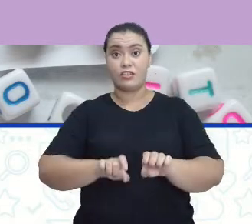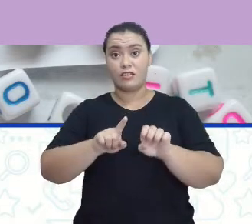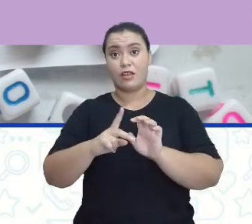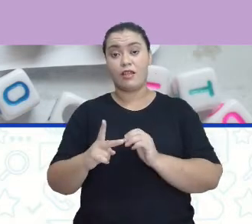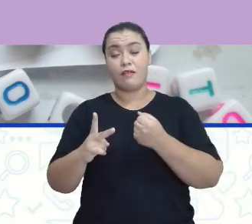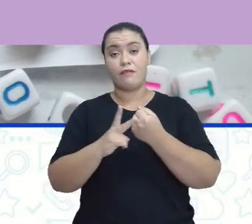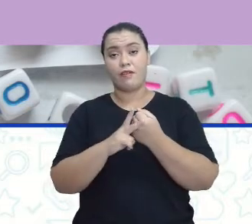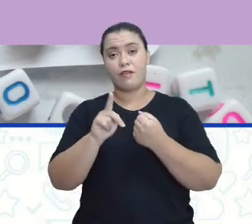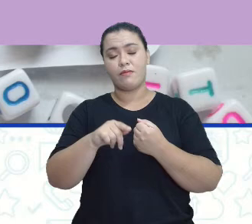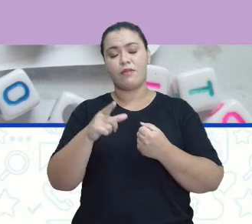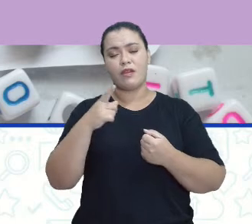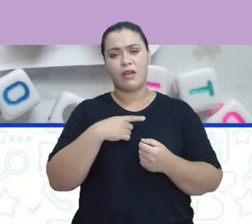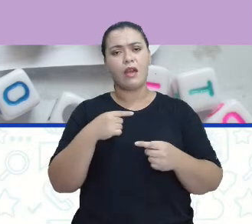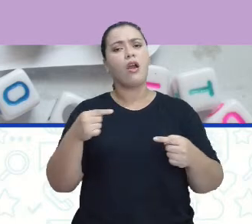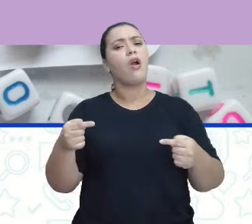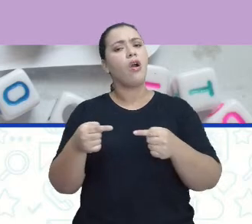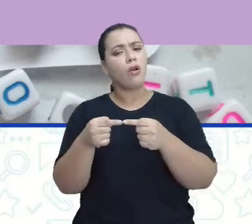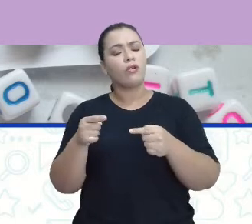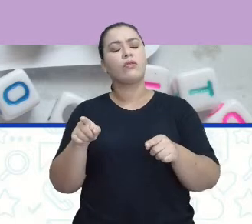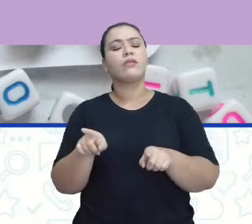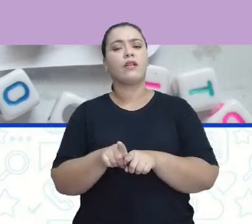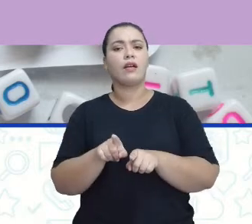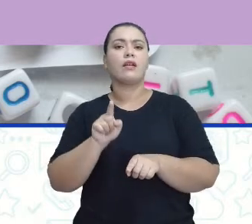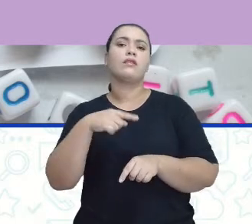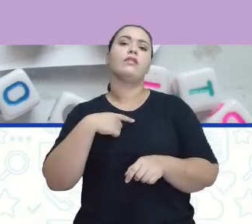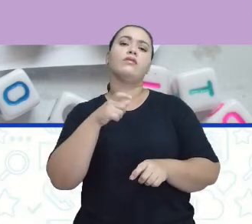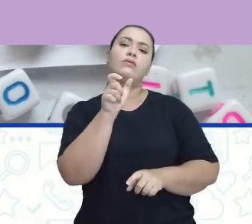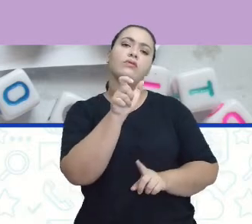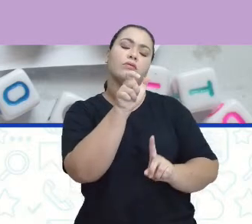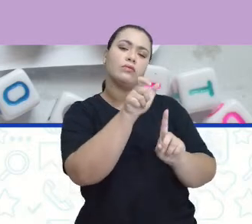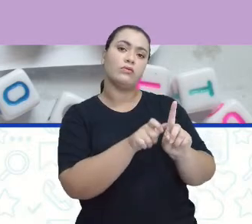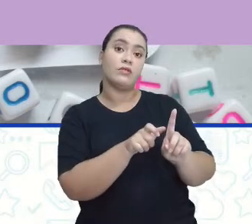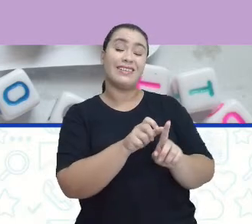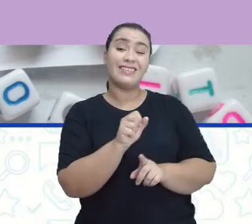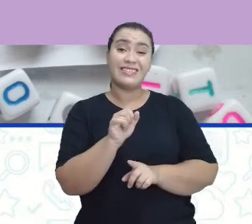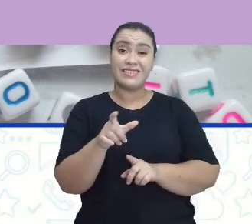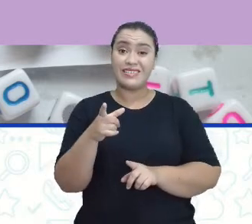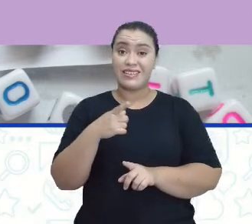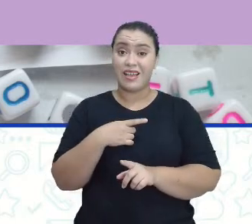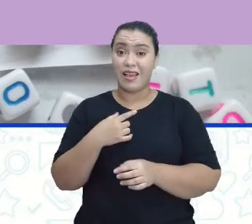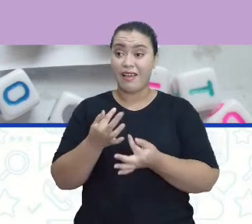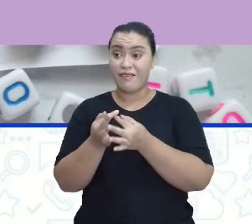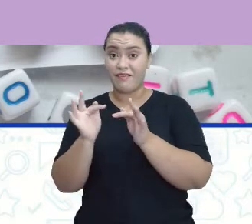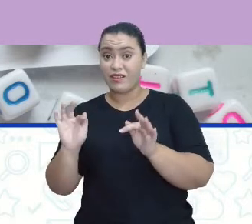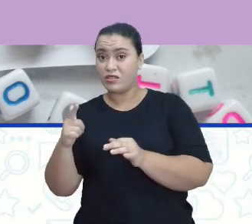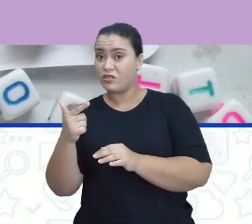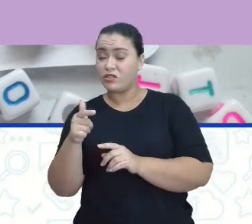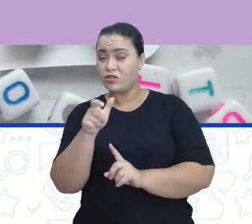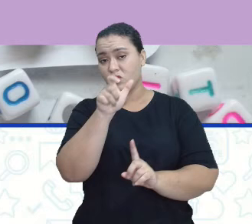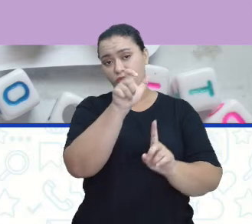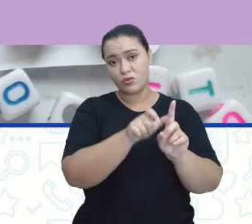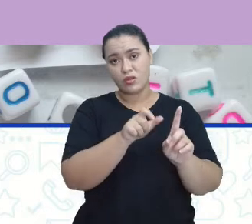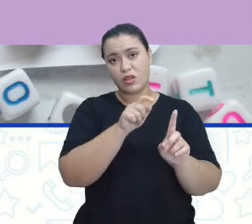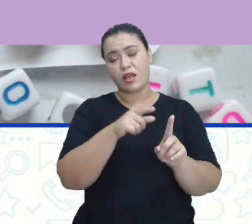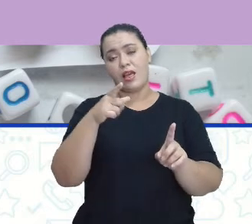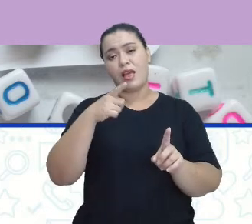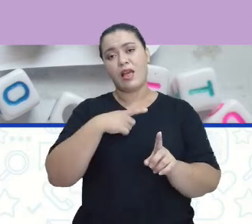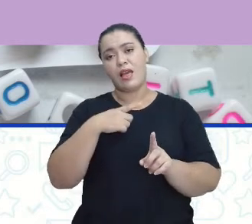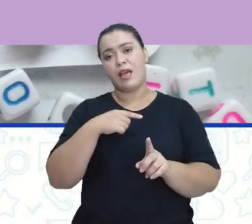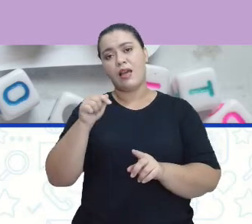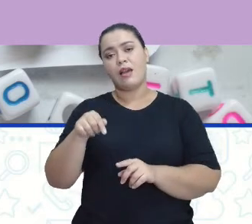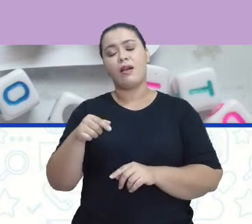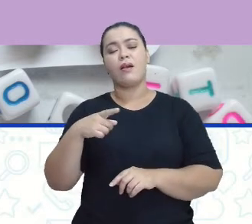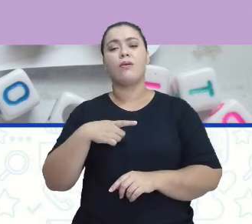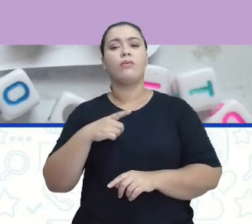e pessoa com o sujeito. Quando é um caso de oração sem sujeito, o verbo do predicado fica na forma impessoal, na